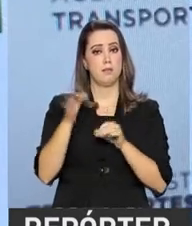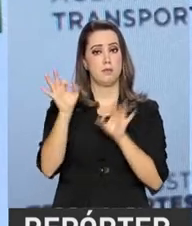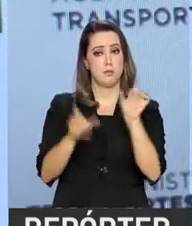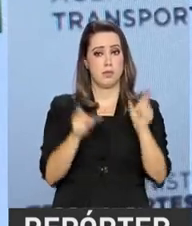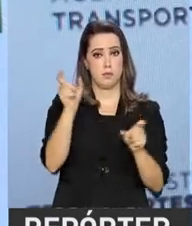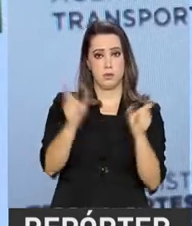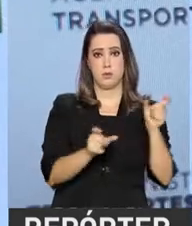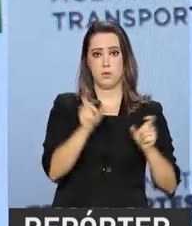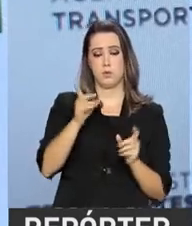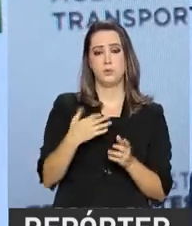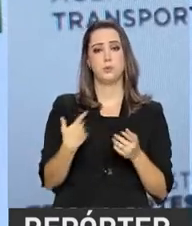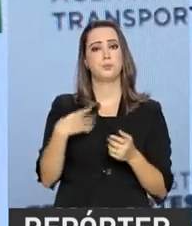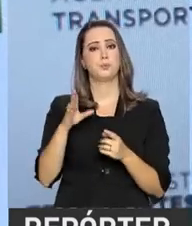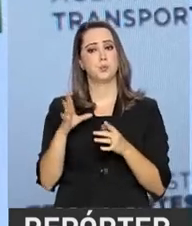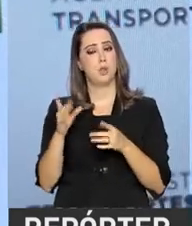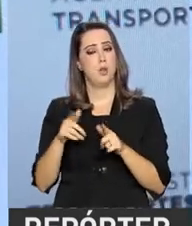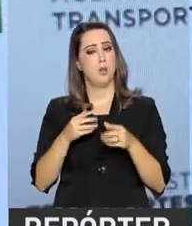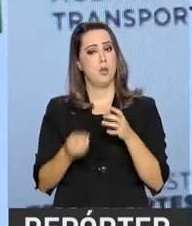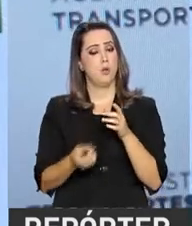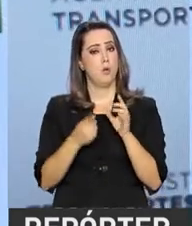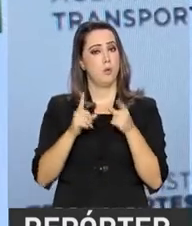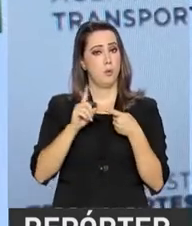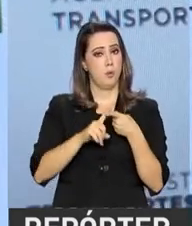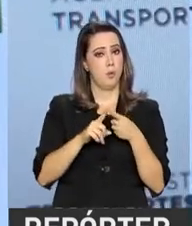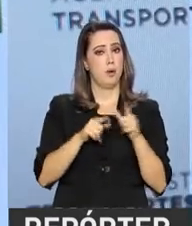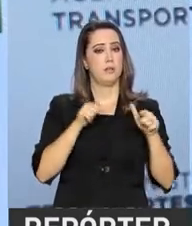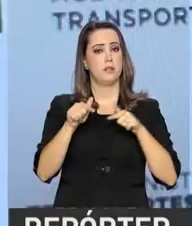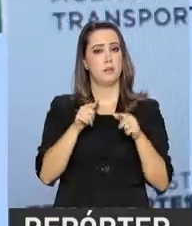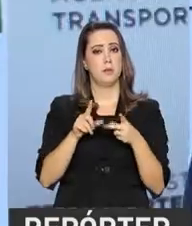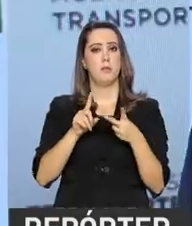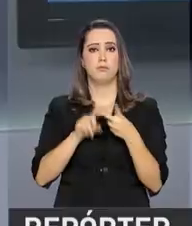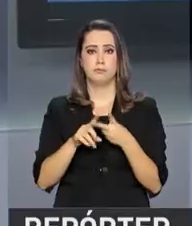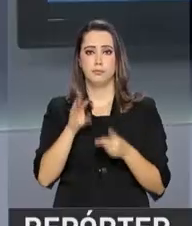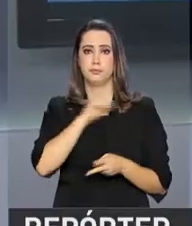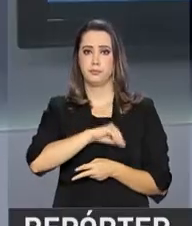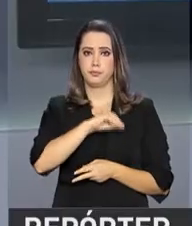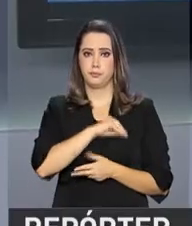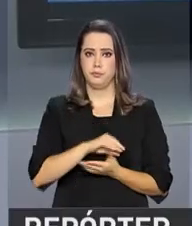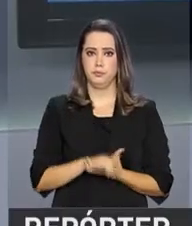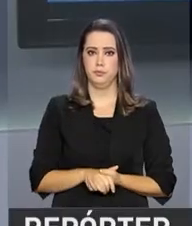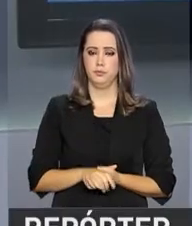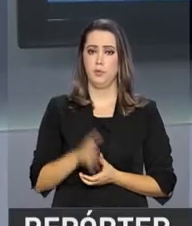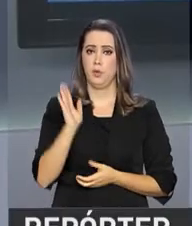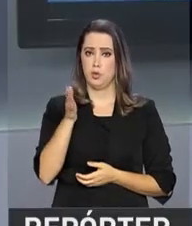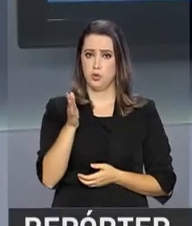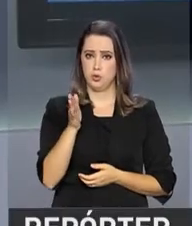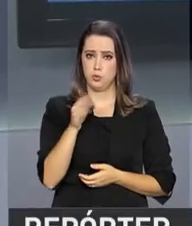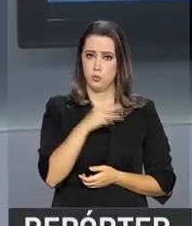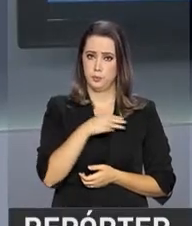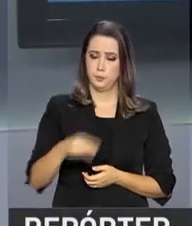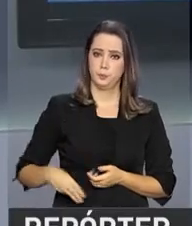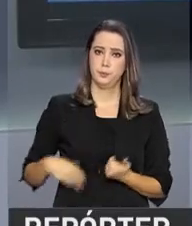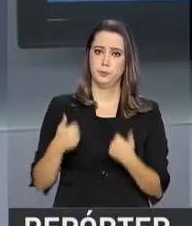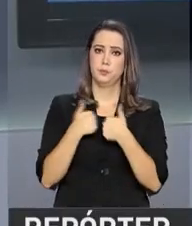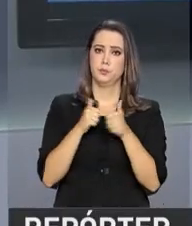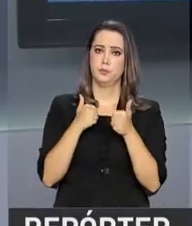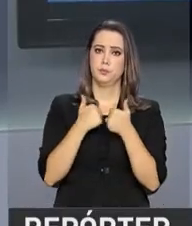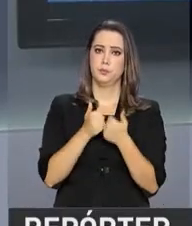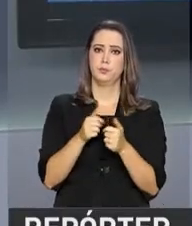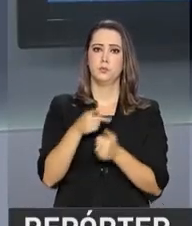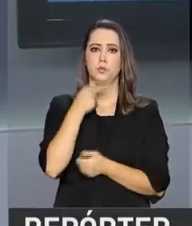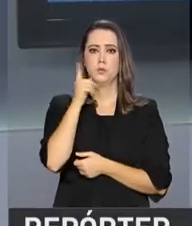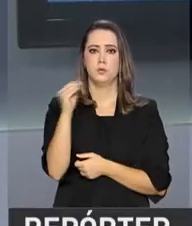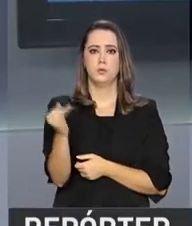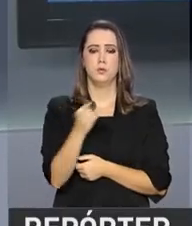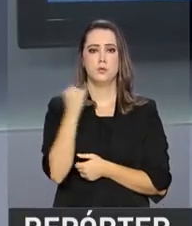sobretudo direito ao emprego e o direito à renda já o ministro dos transportes maurício quintella